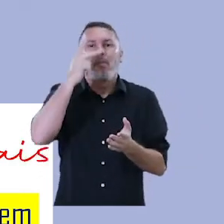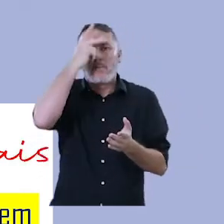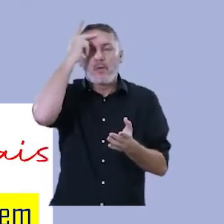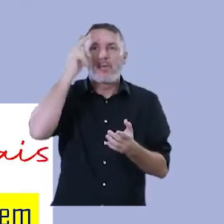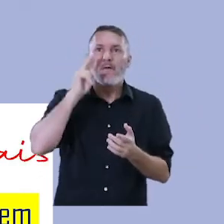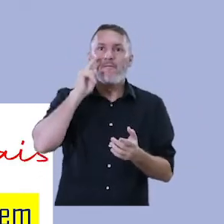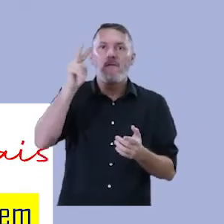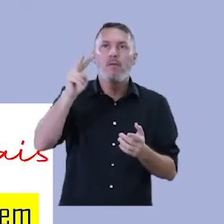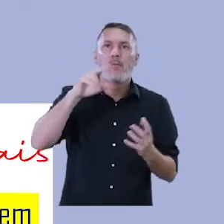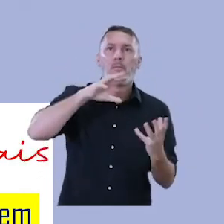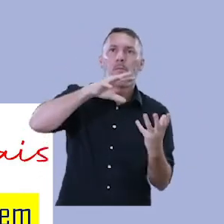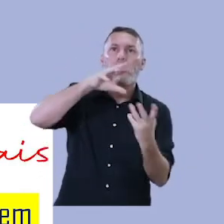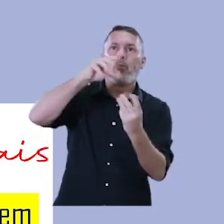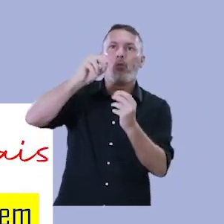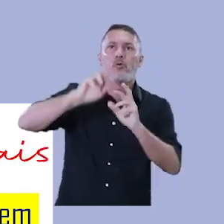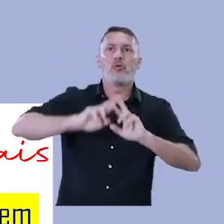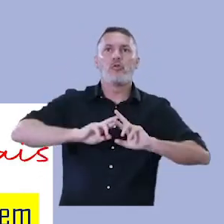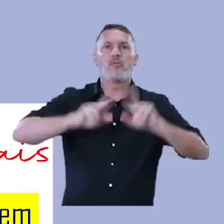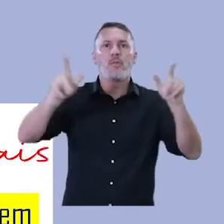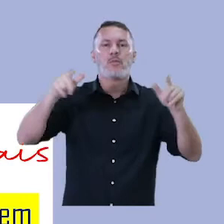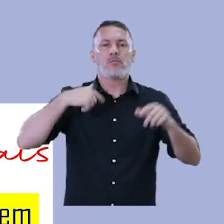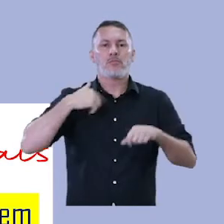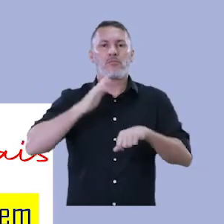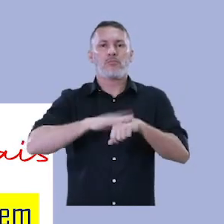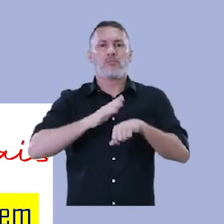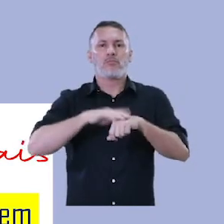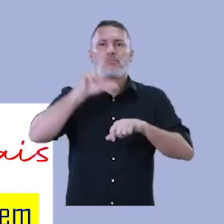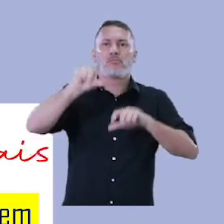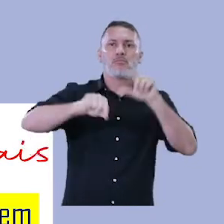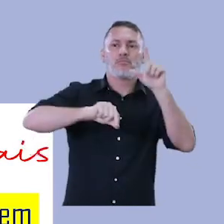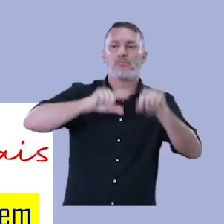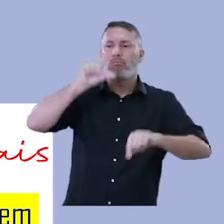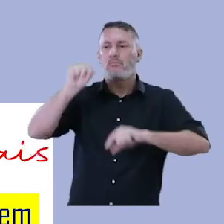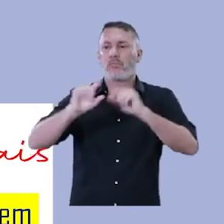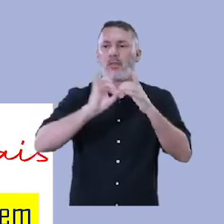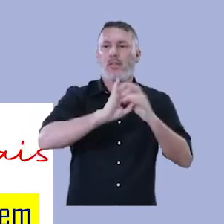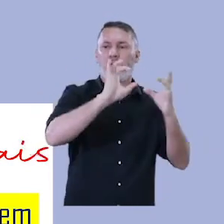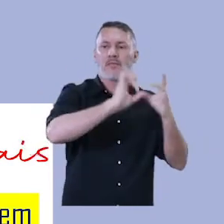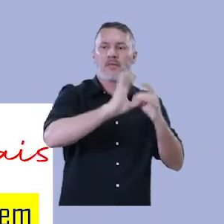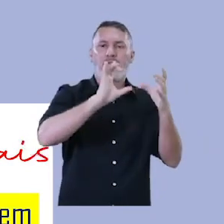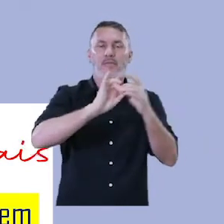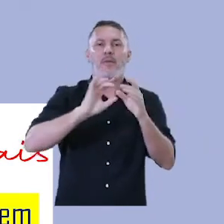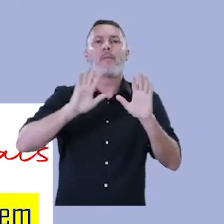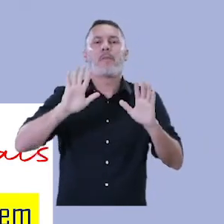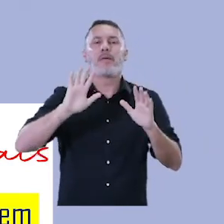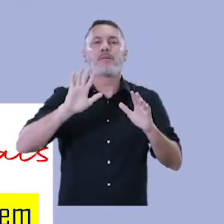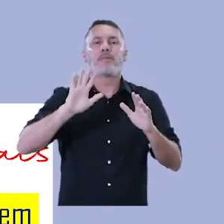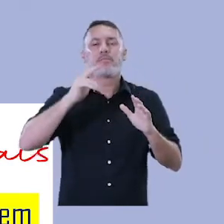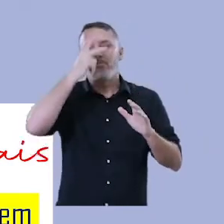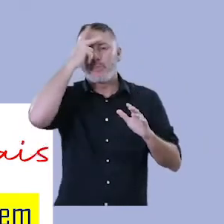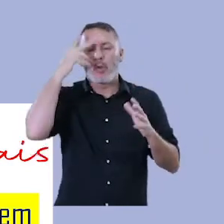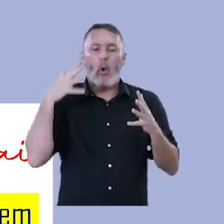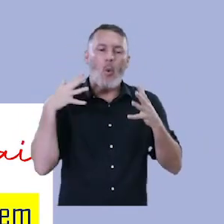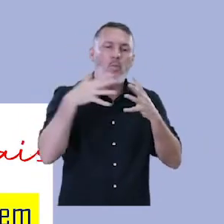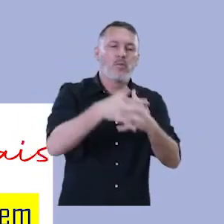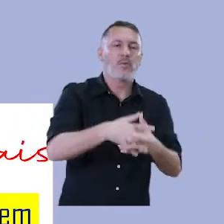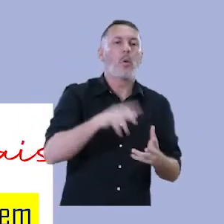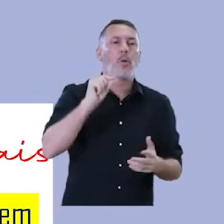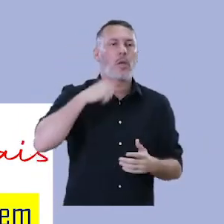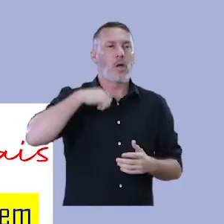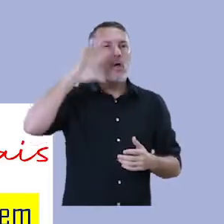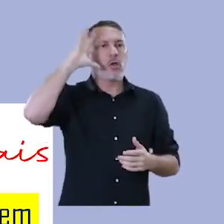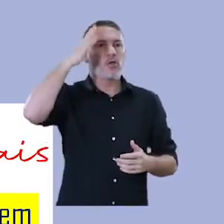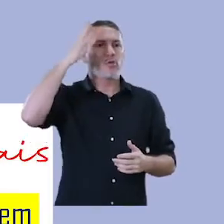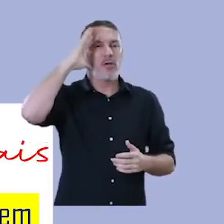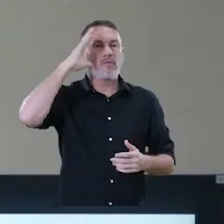ocasionava a ilusão de livre-arbítrio das pessoas, a qual era erroneamente interpretada como decisão inerente